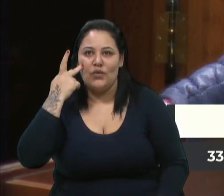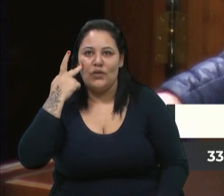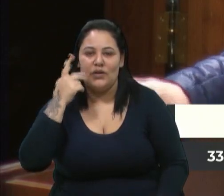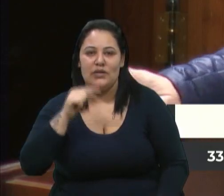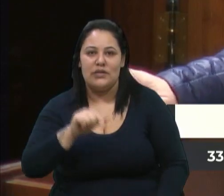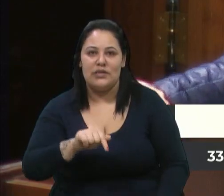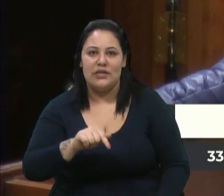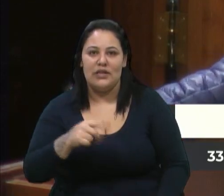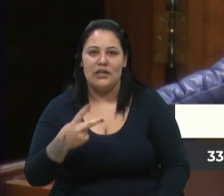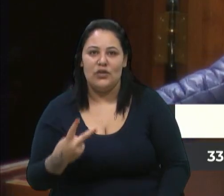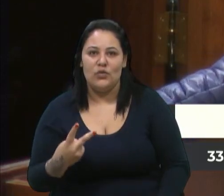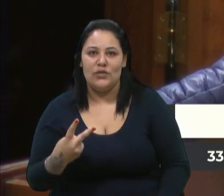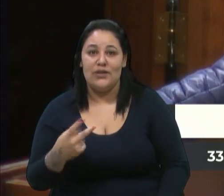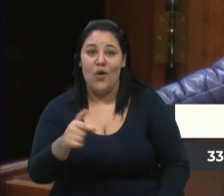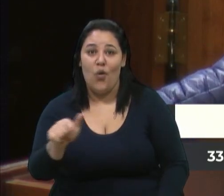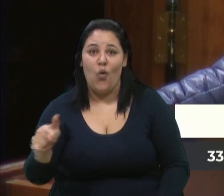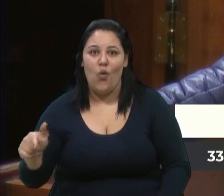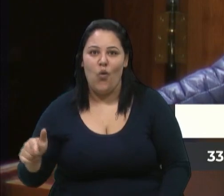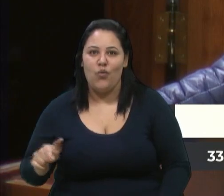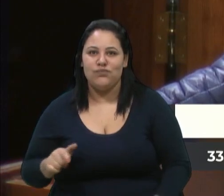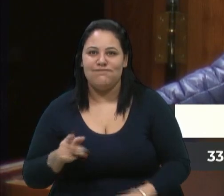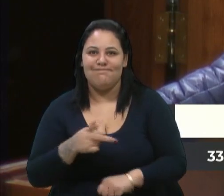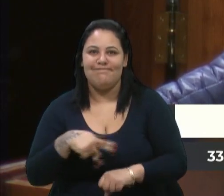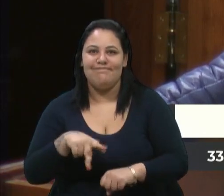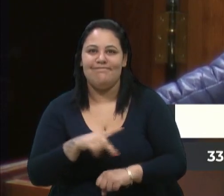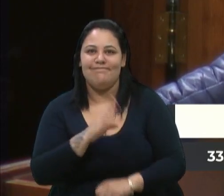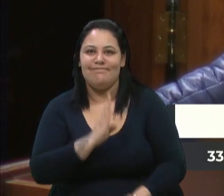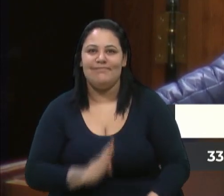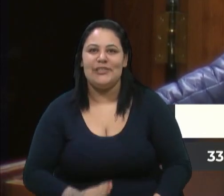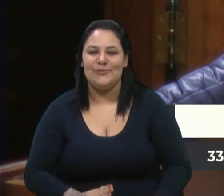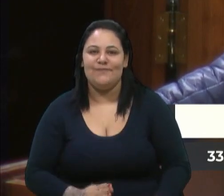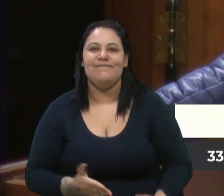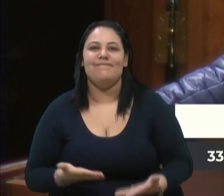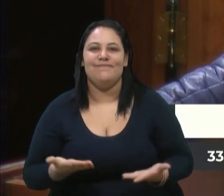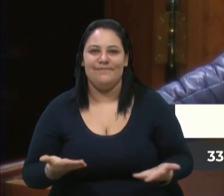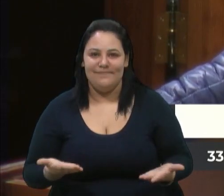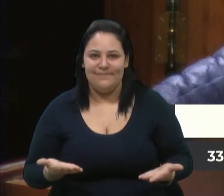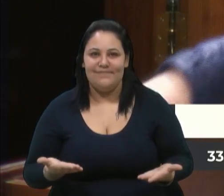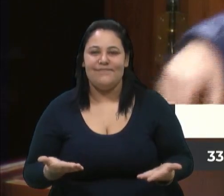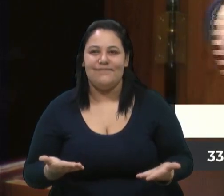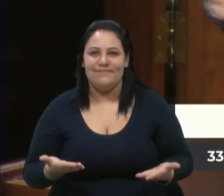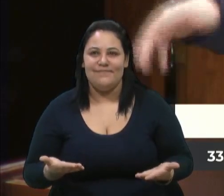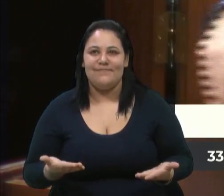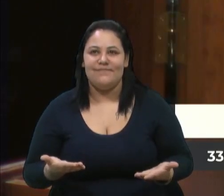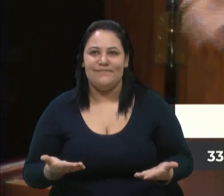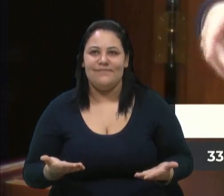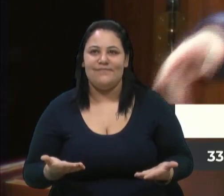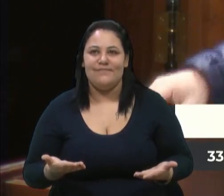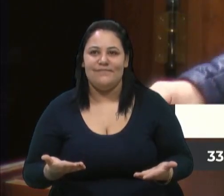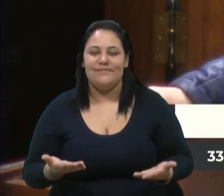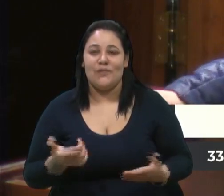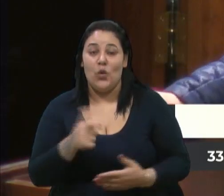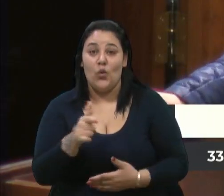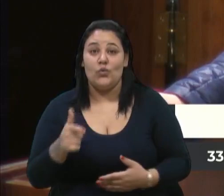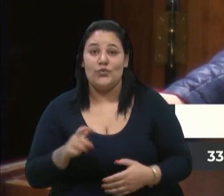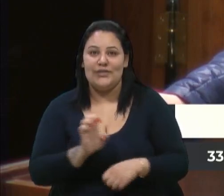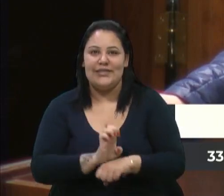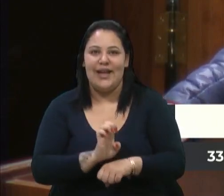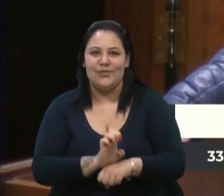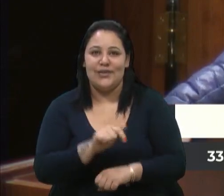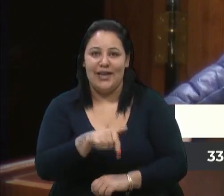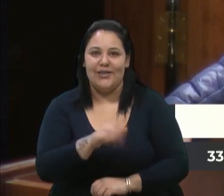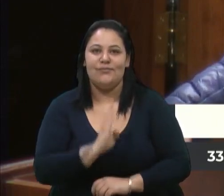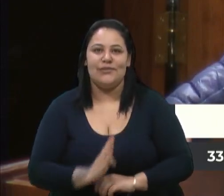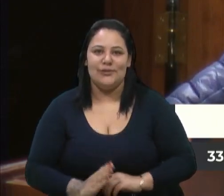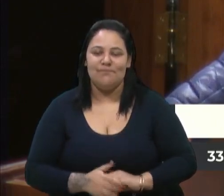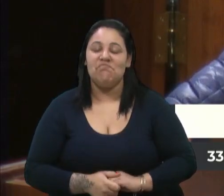72 eram de outras partes do país. O que dá uma demonstração, né, de que a coisa tá